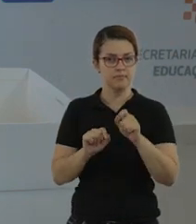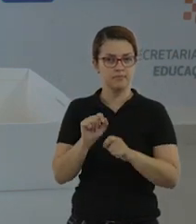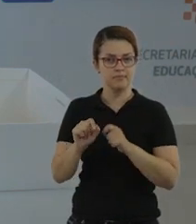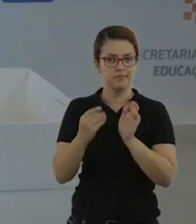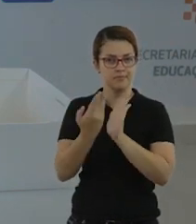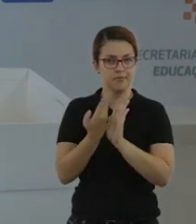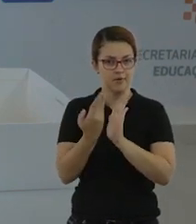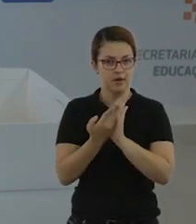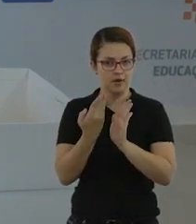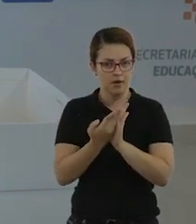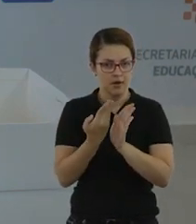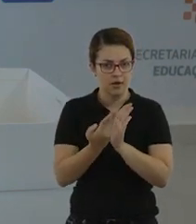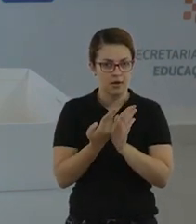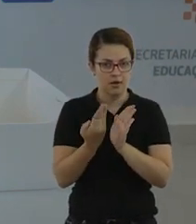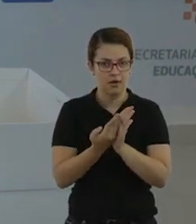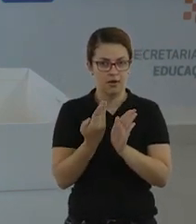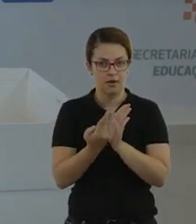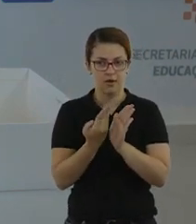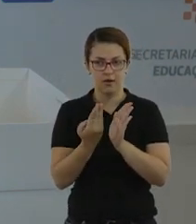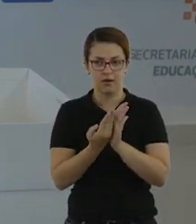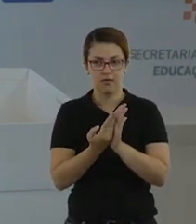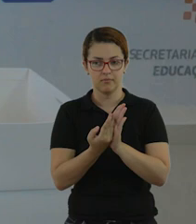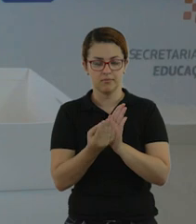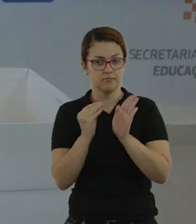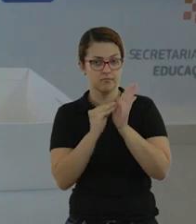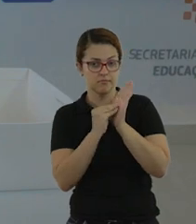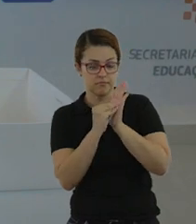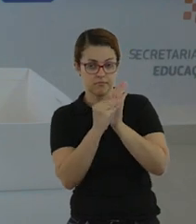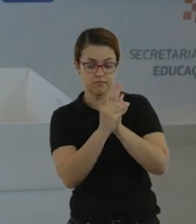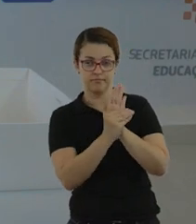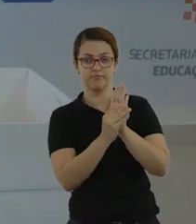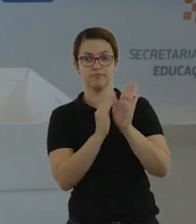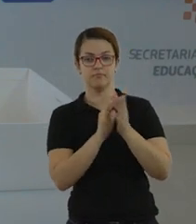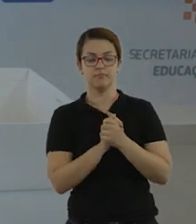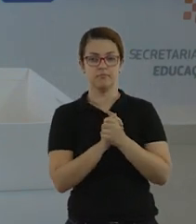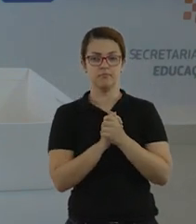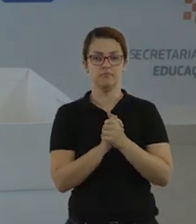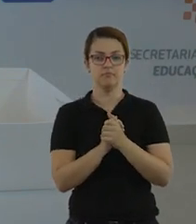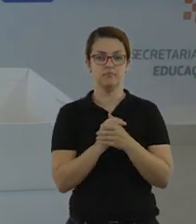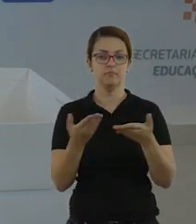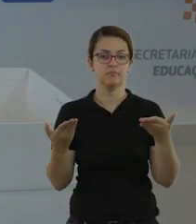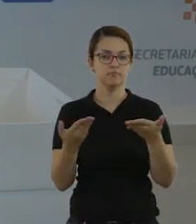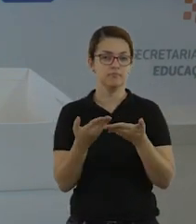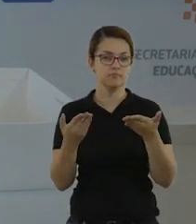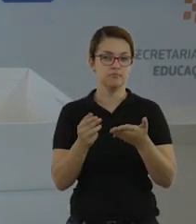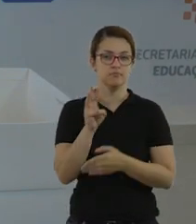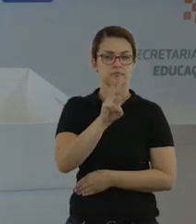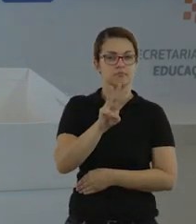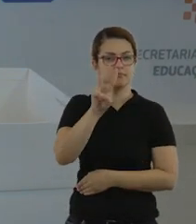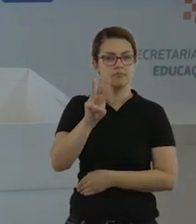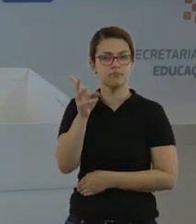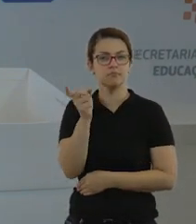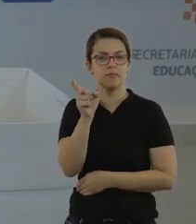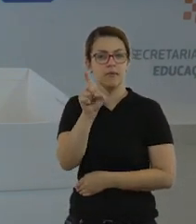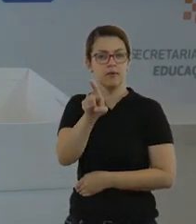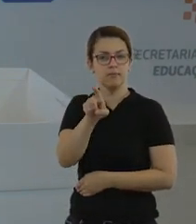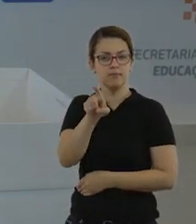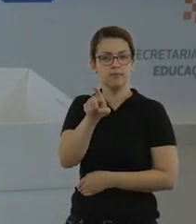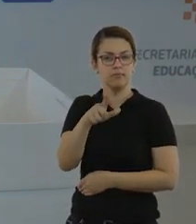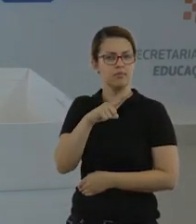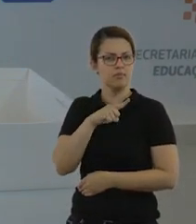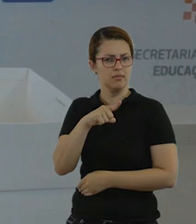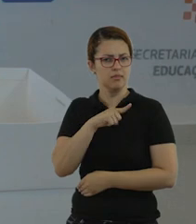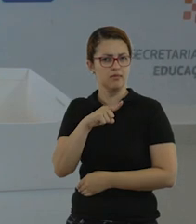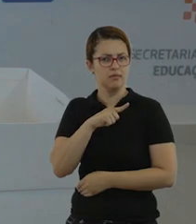o caderno de vocês para fazer o registro, tudo bem? Agora a gente vai entrar lá no link e vocês vão ter acesso e lá vai